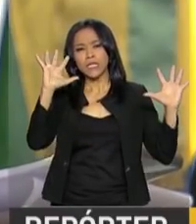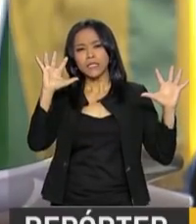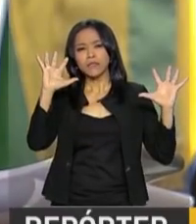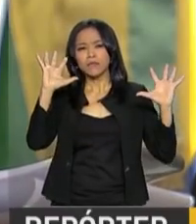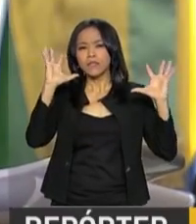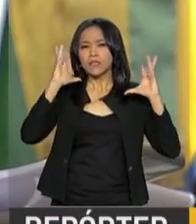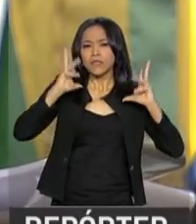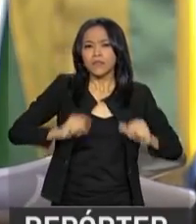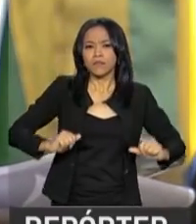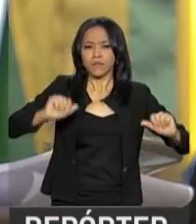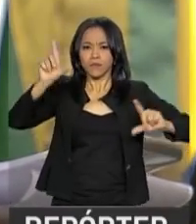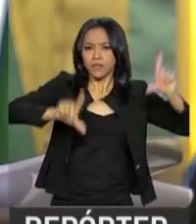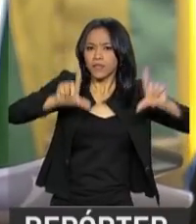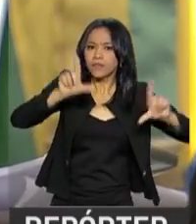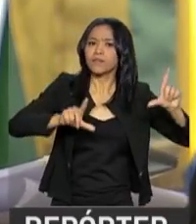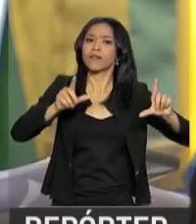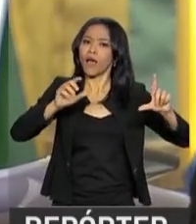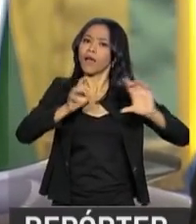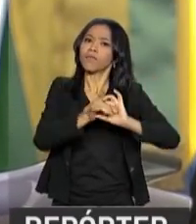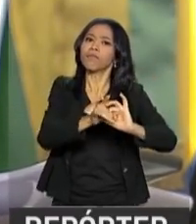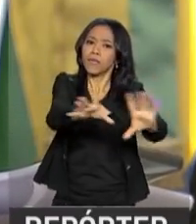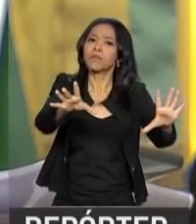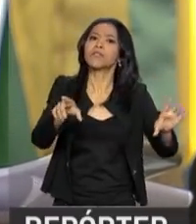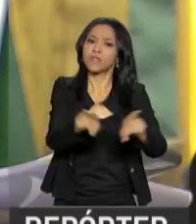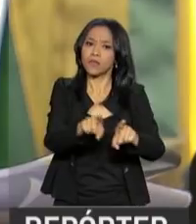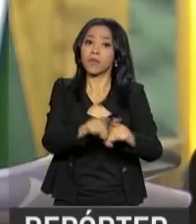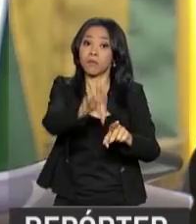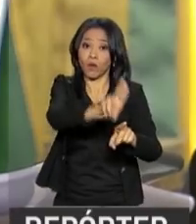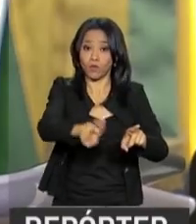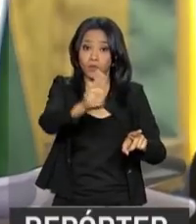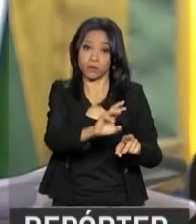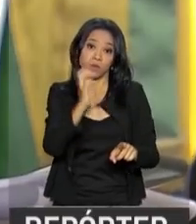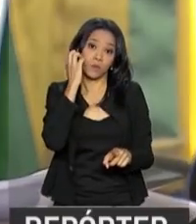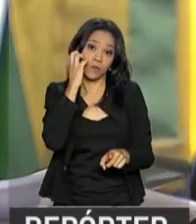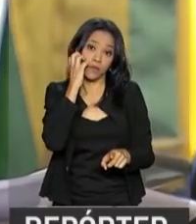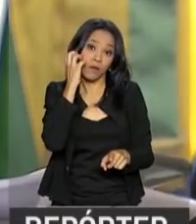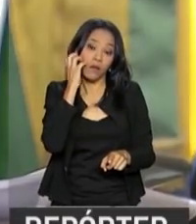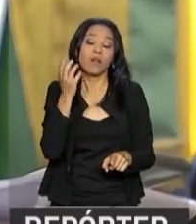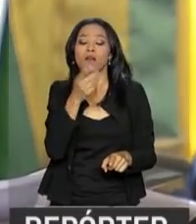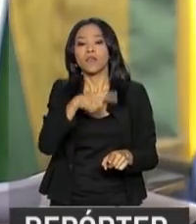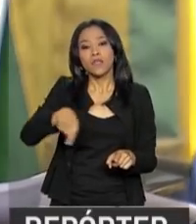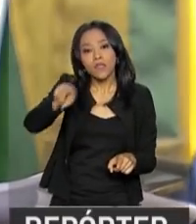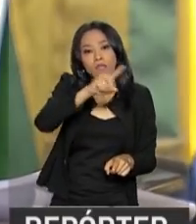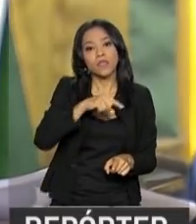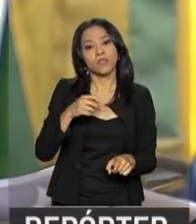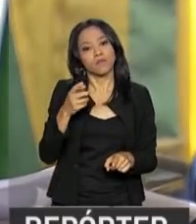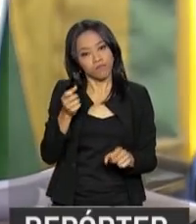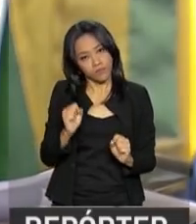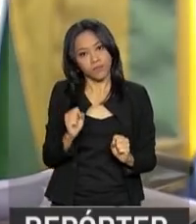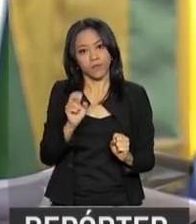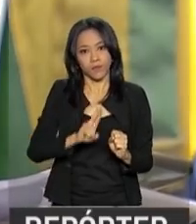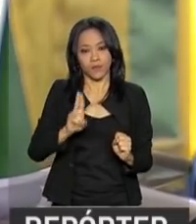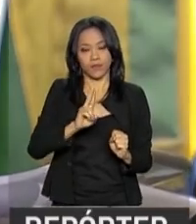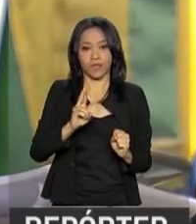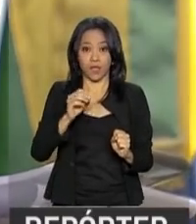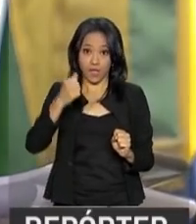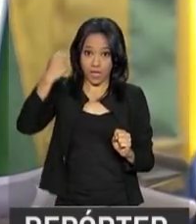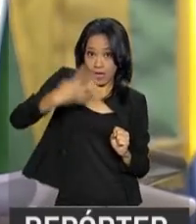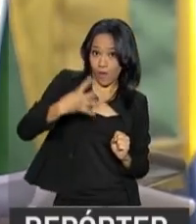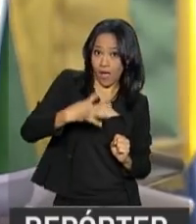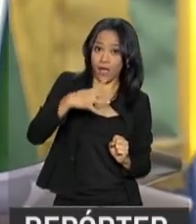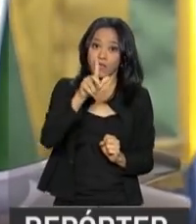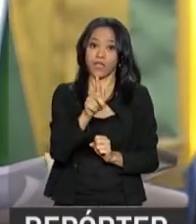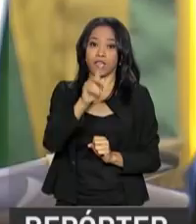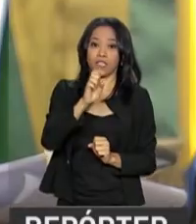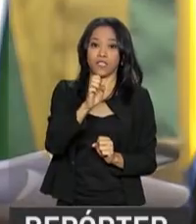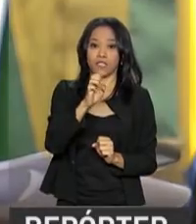é que se libera telefonia celular para usar a frequência e na hora em que os telefones celulares acel só então o serviço de quarta geração com essa